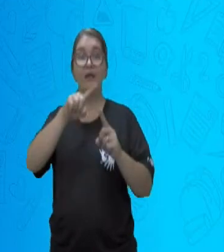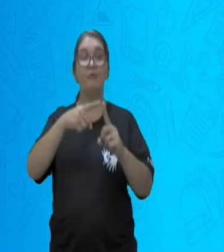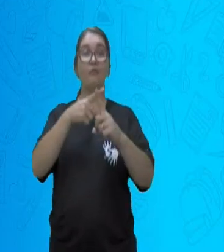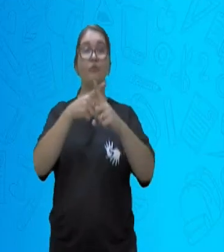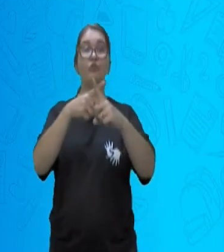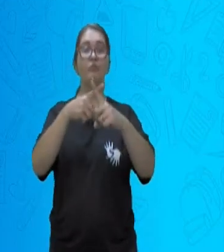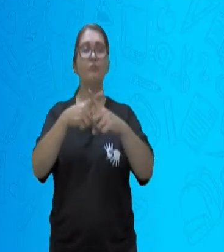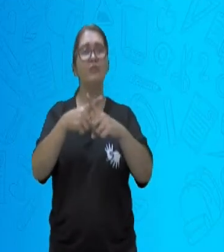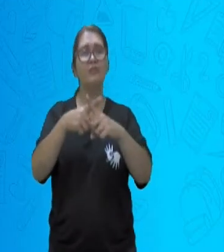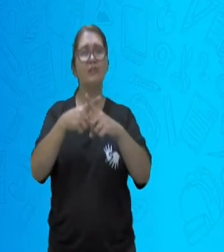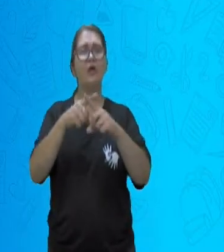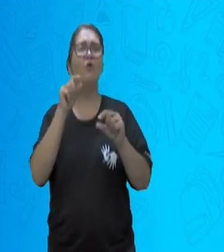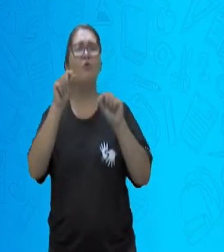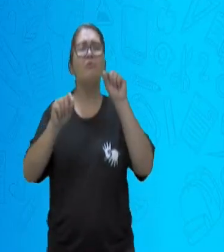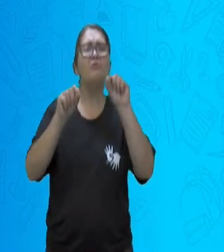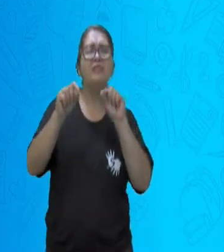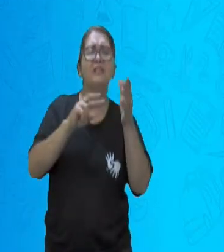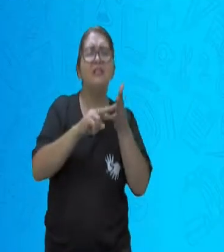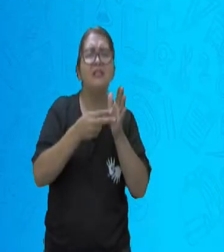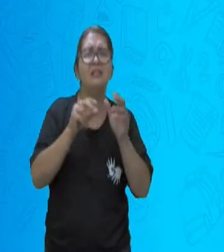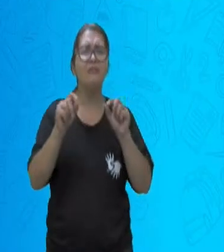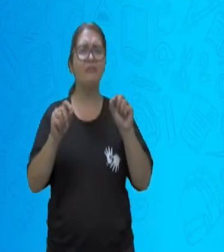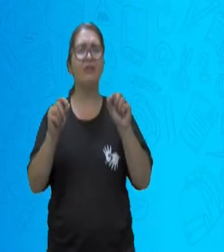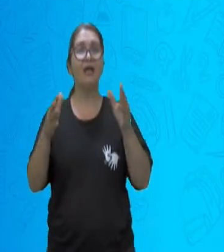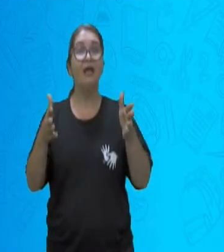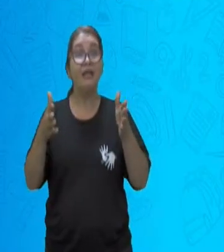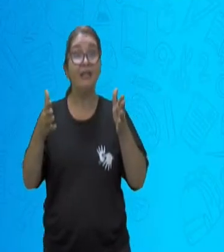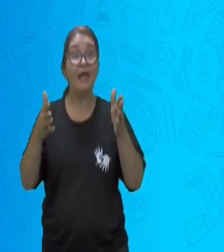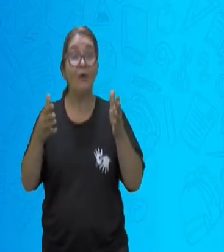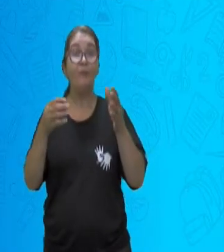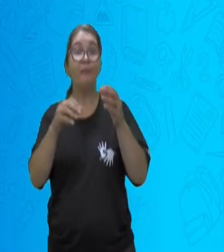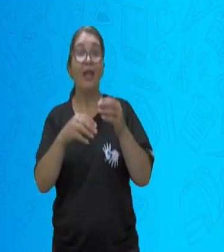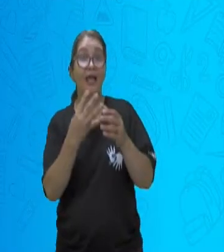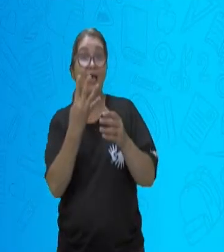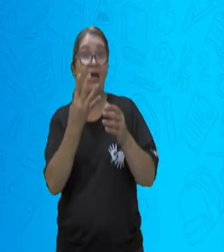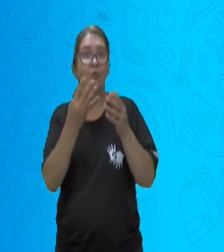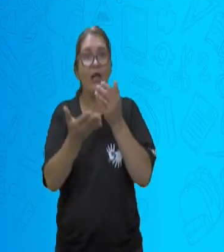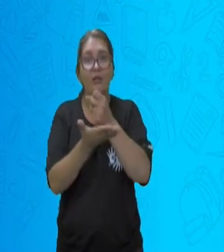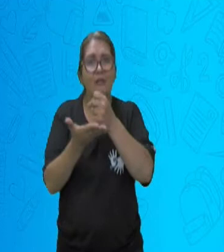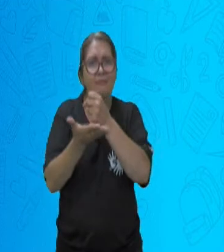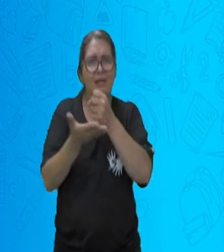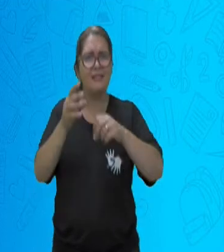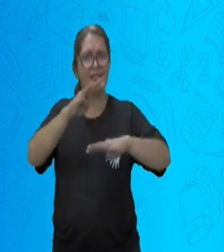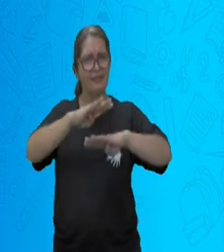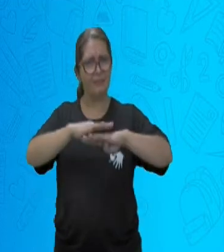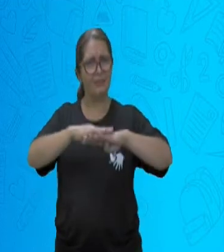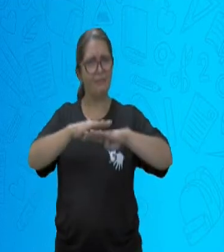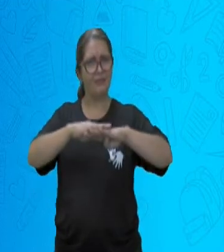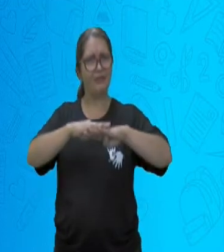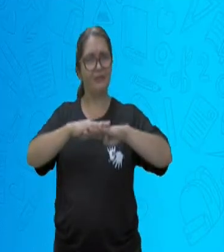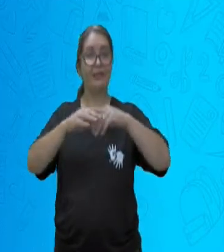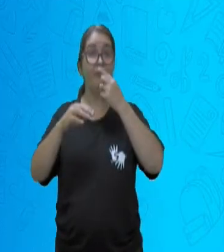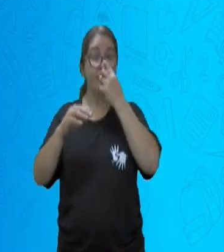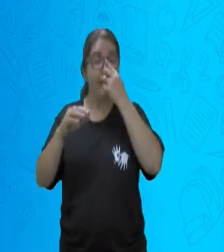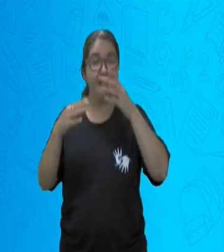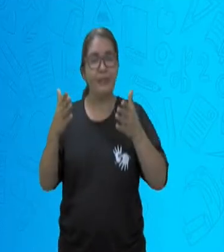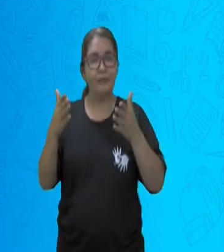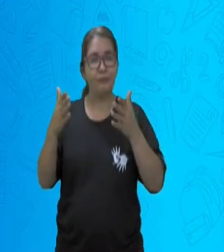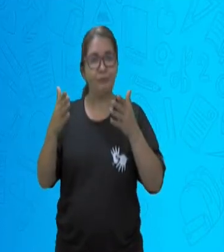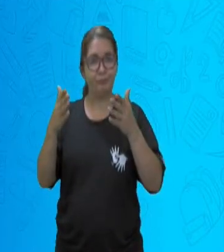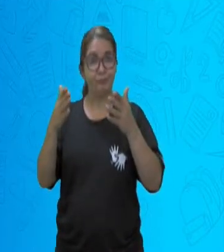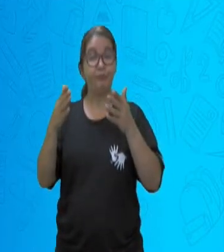A multiplicação é uma das 4 operações básicas da aritmética ou da matemática. Consiste em